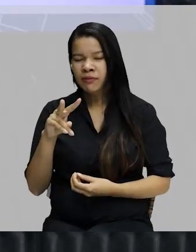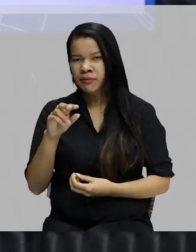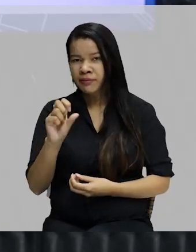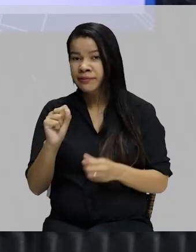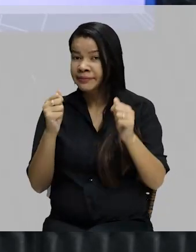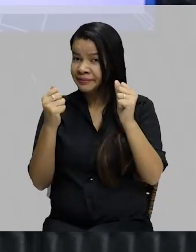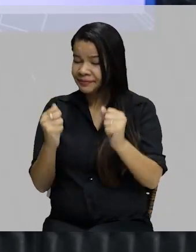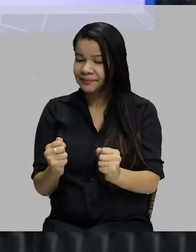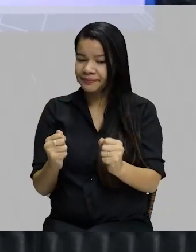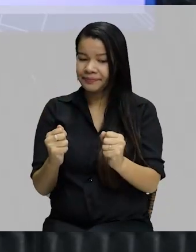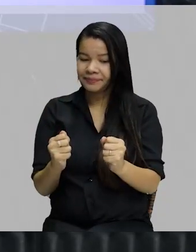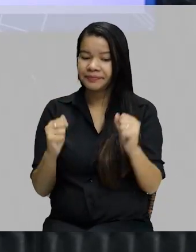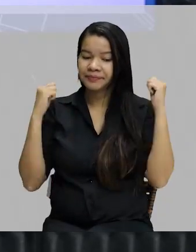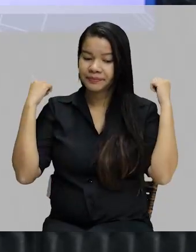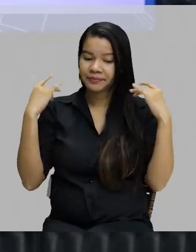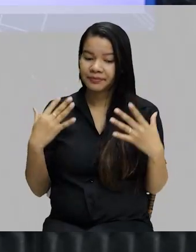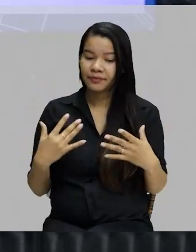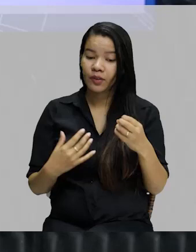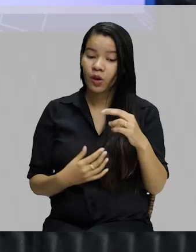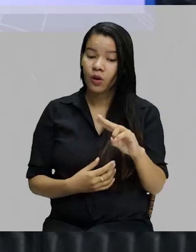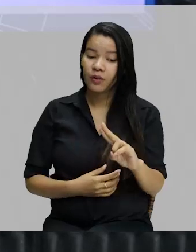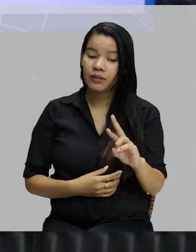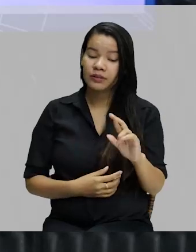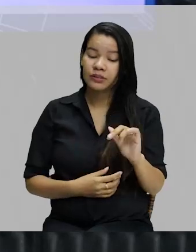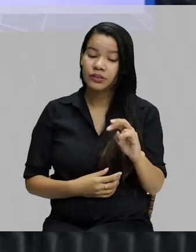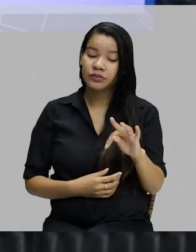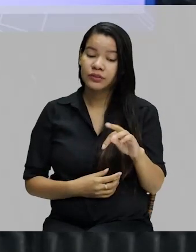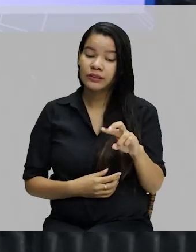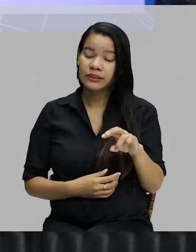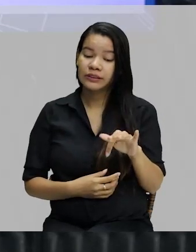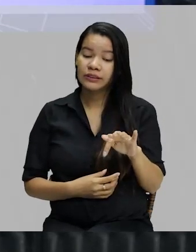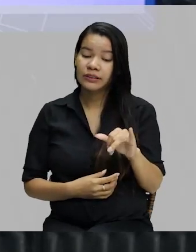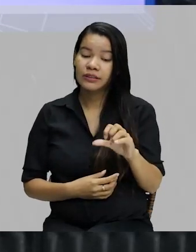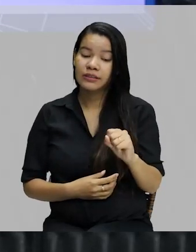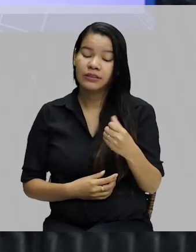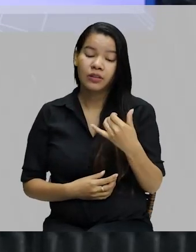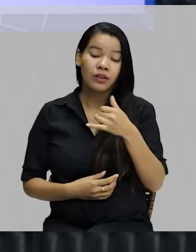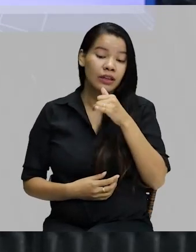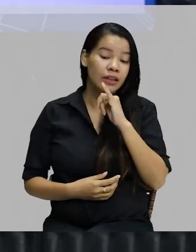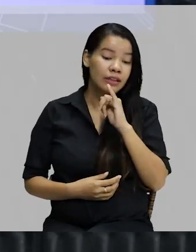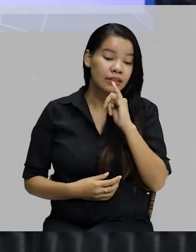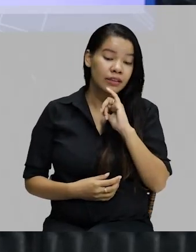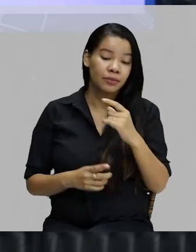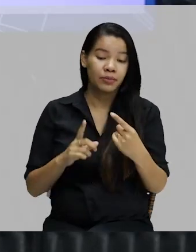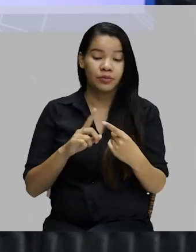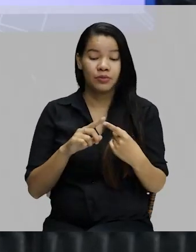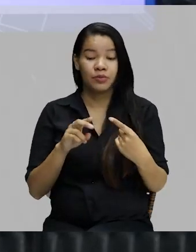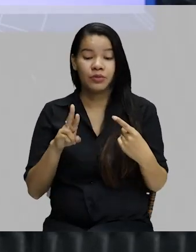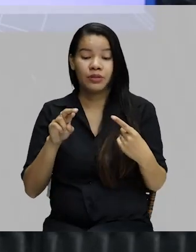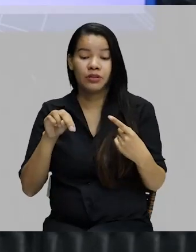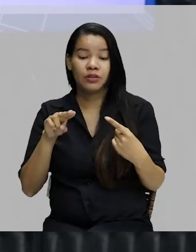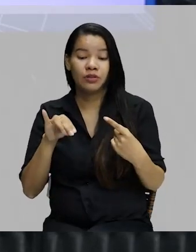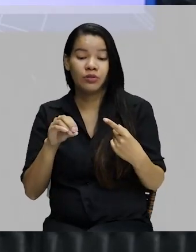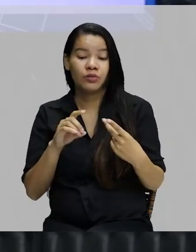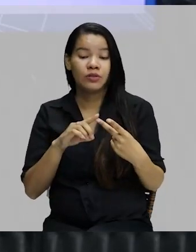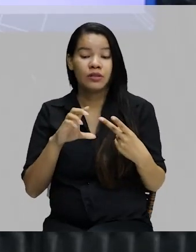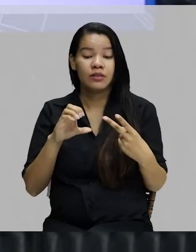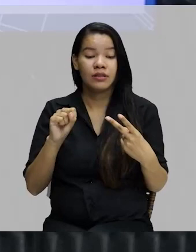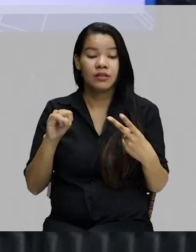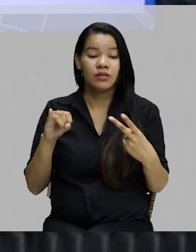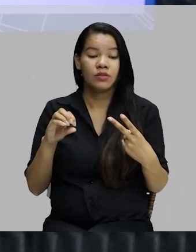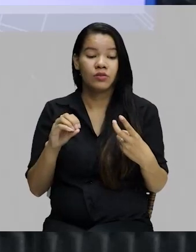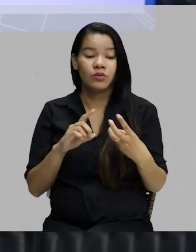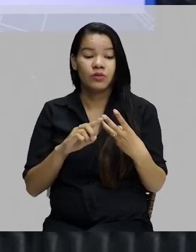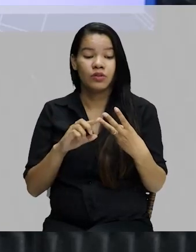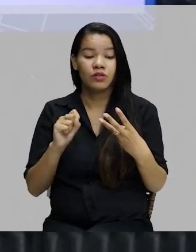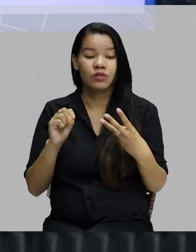artificiais. Então, exemplos de elementos radioativos, turma, ó, urânio, o césio, estrôncio,